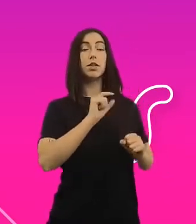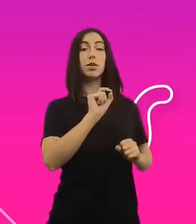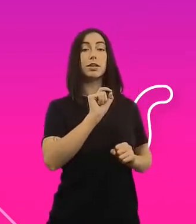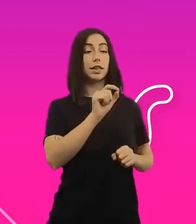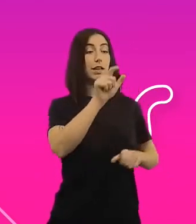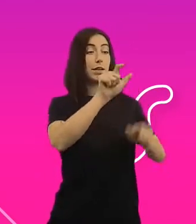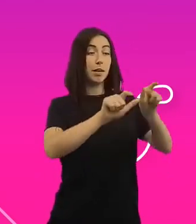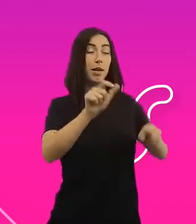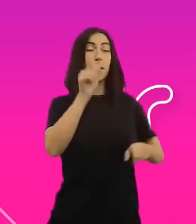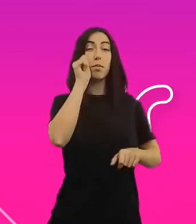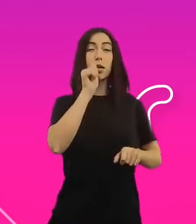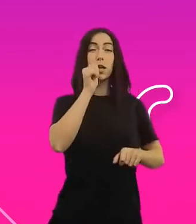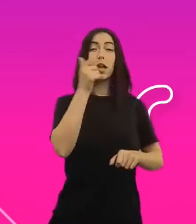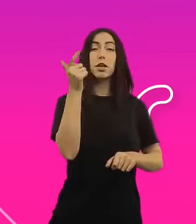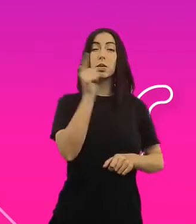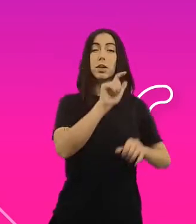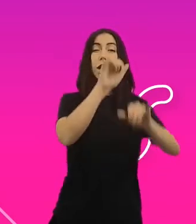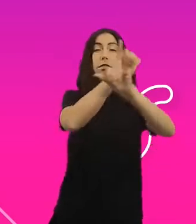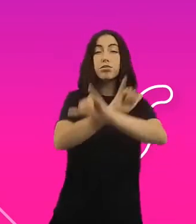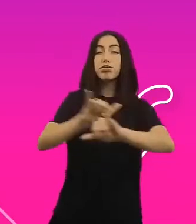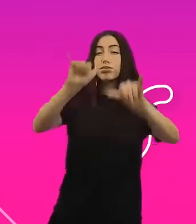negócios e trocando